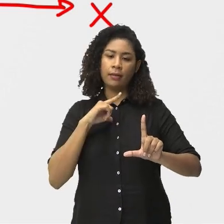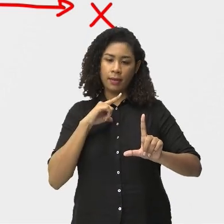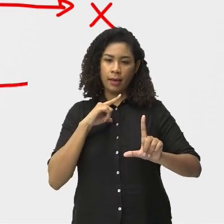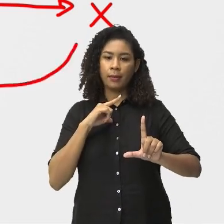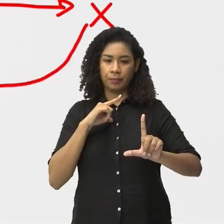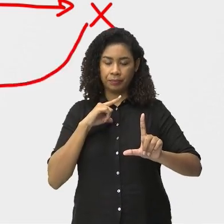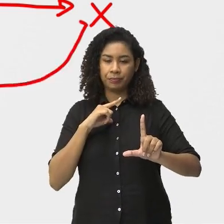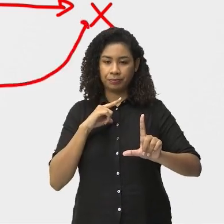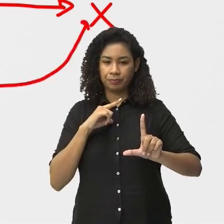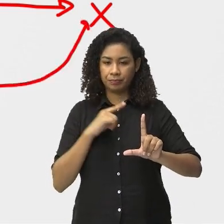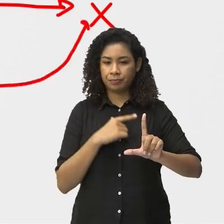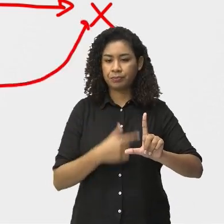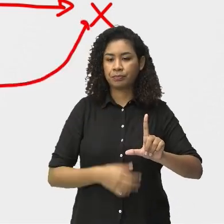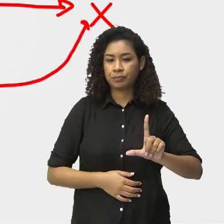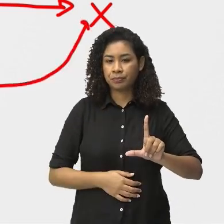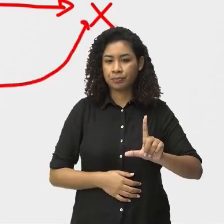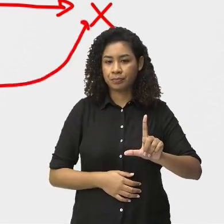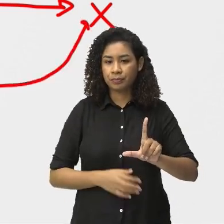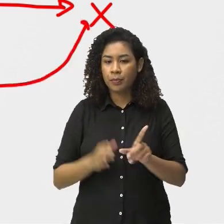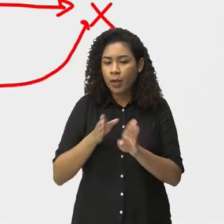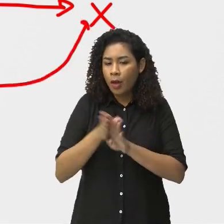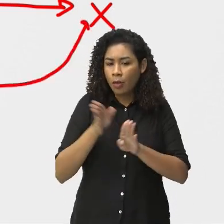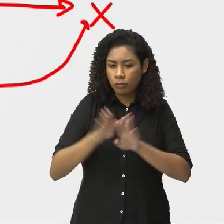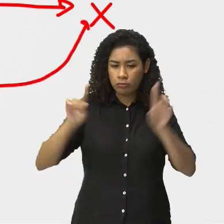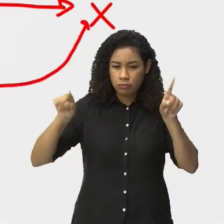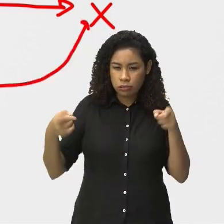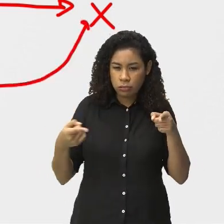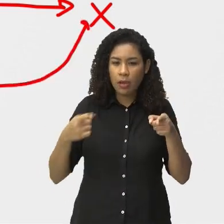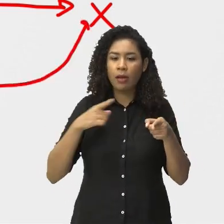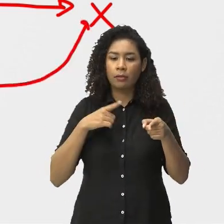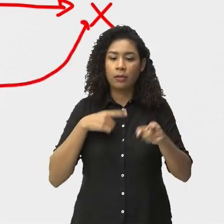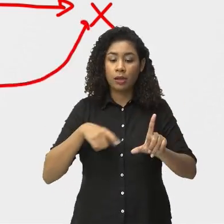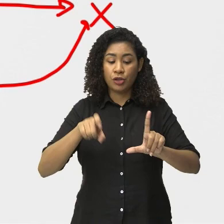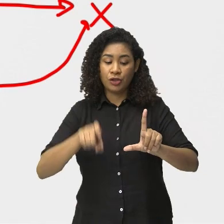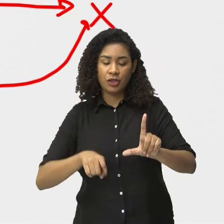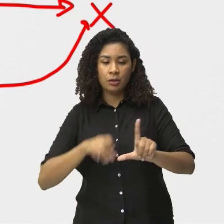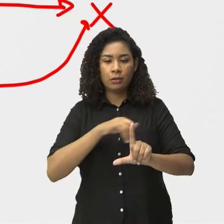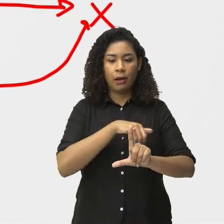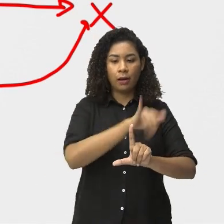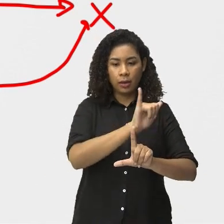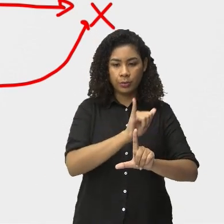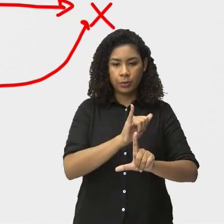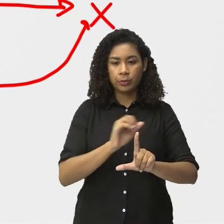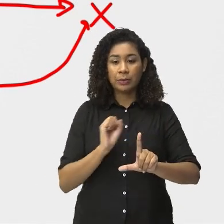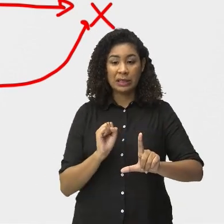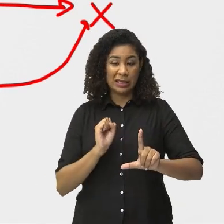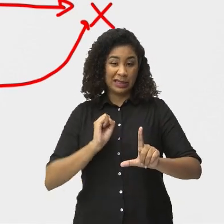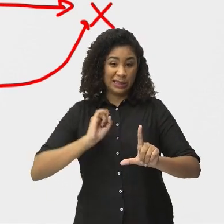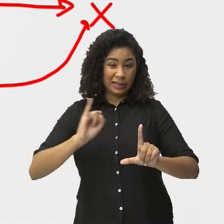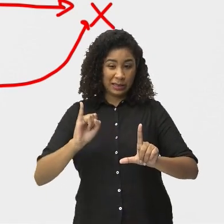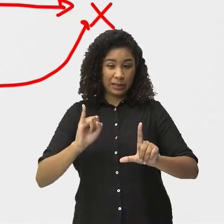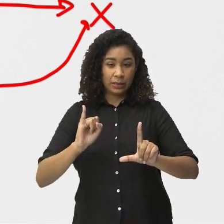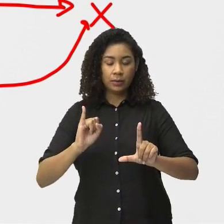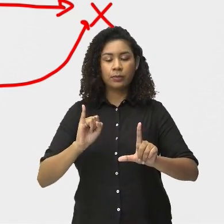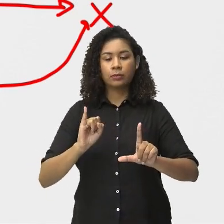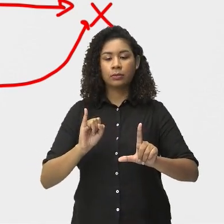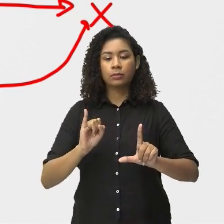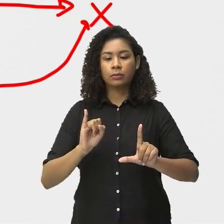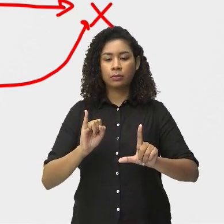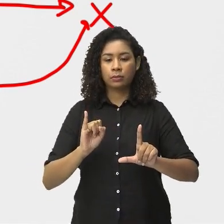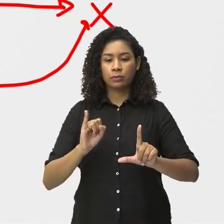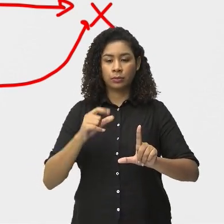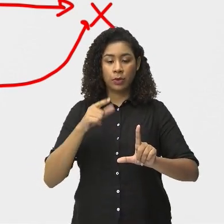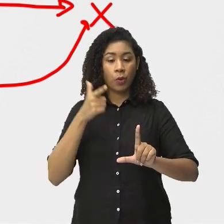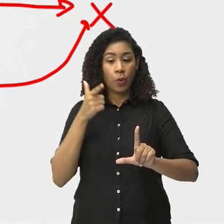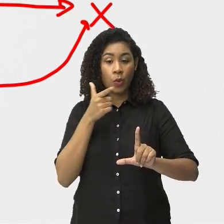né? Coordenada x, coordenada y. Juntando essas duas coordenadas, eu tenho